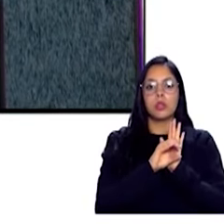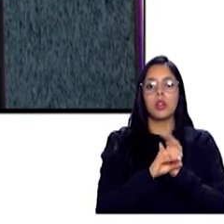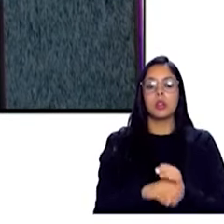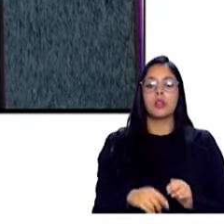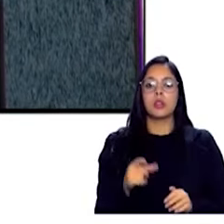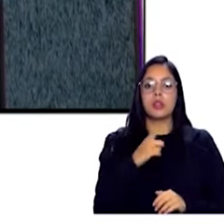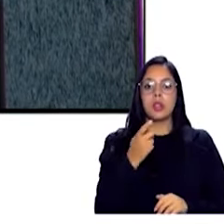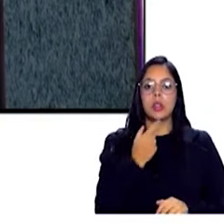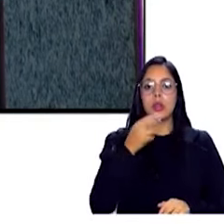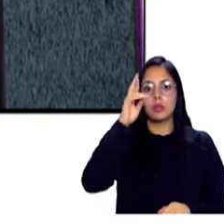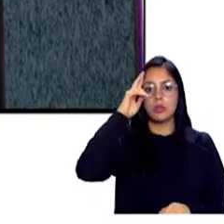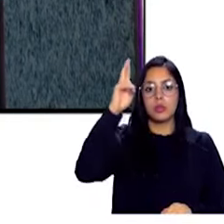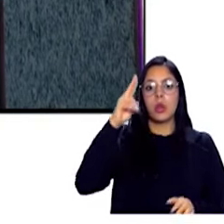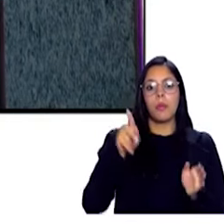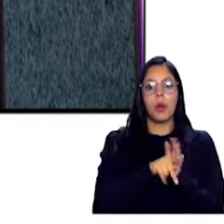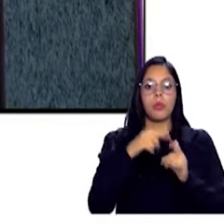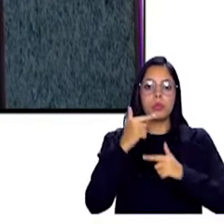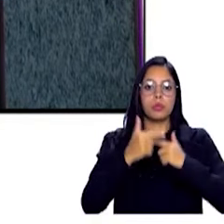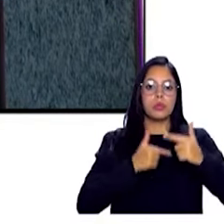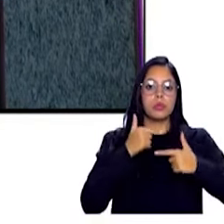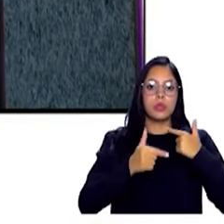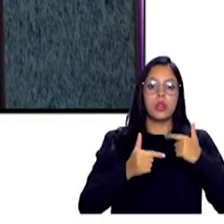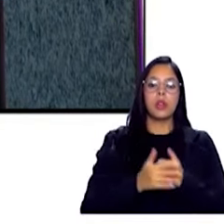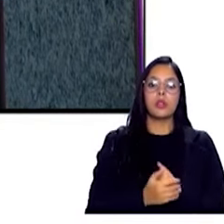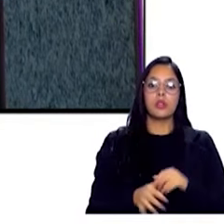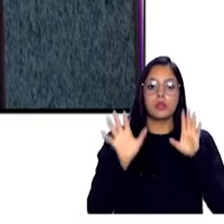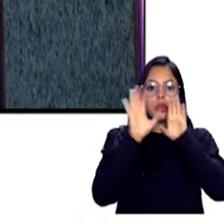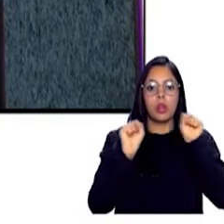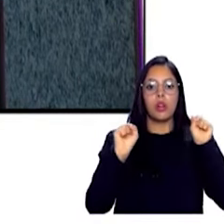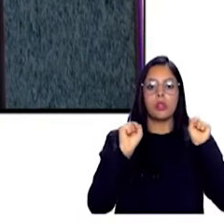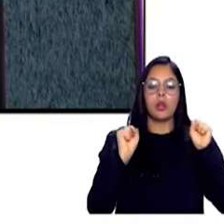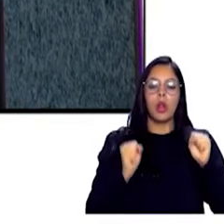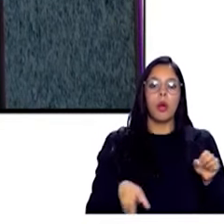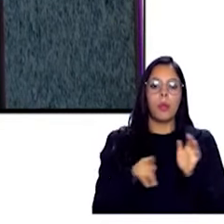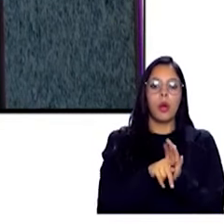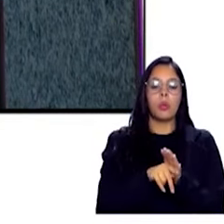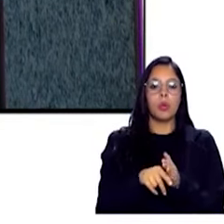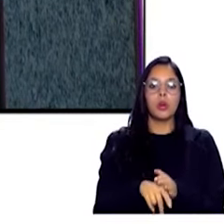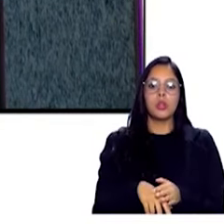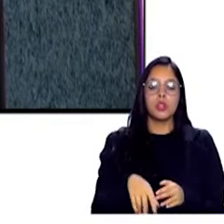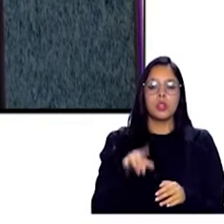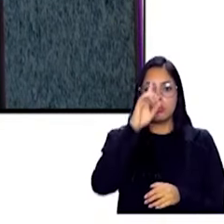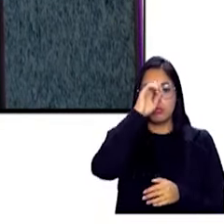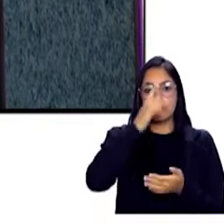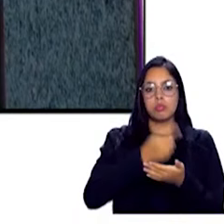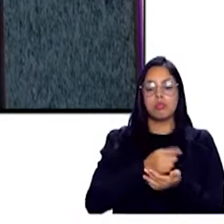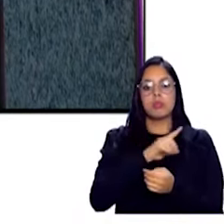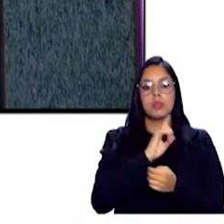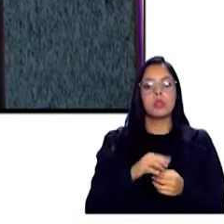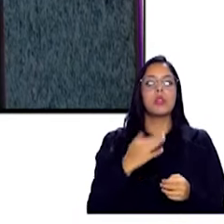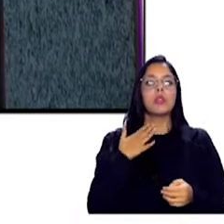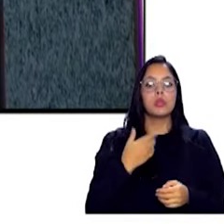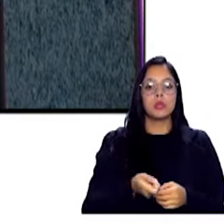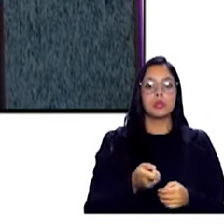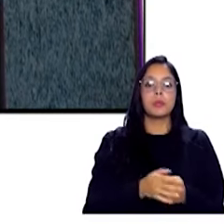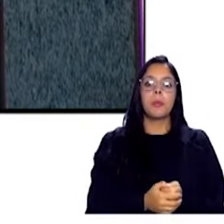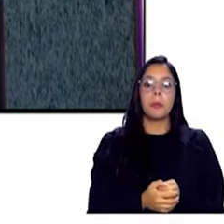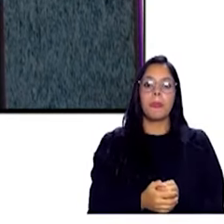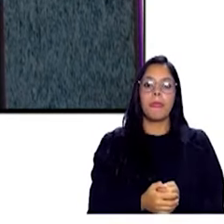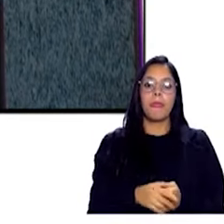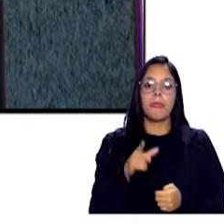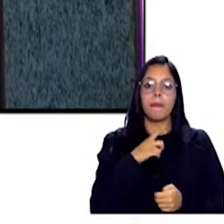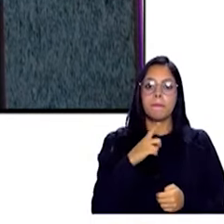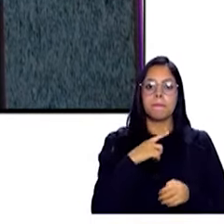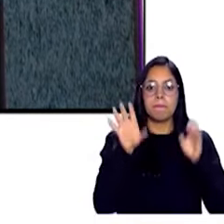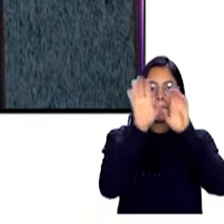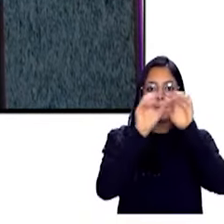responsabilidade do trabalho a corte corte de cassação e os juízes a magistratura lá dita ordinária porque a corte constitucional